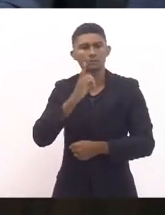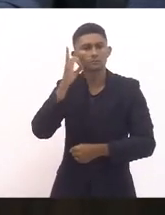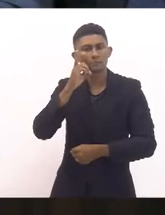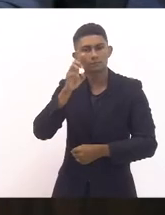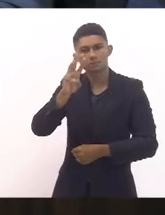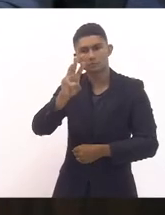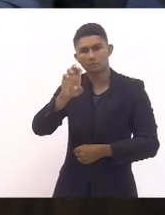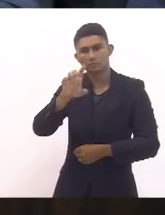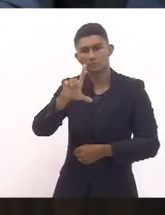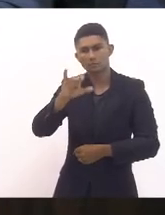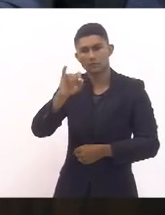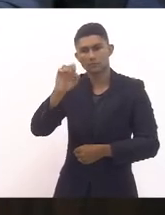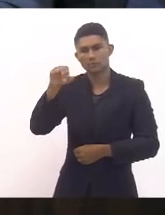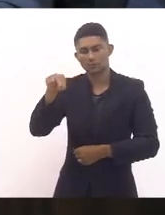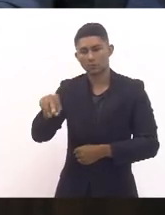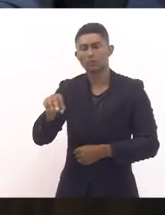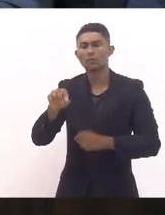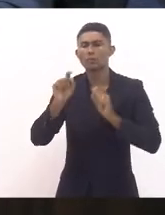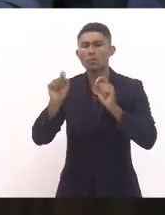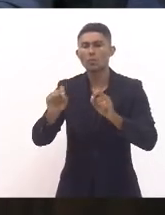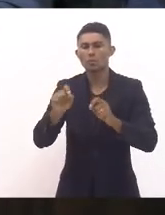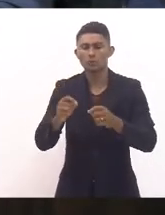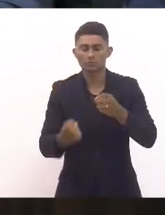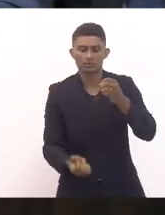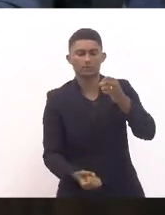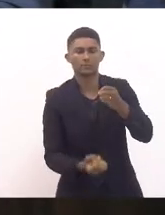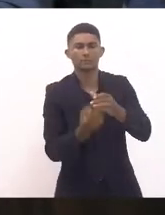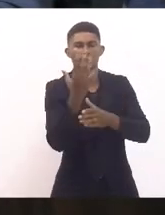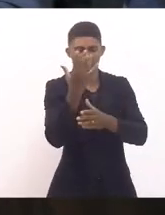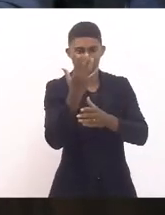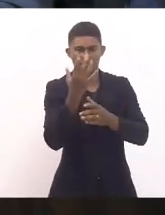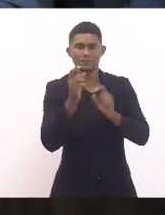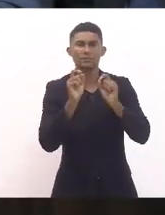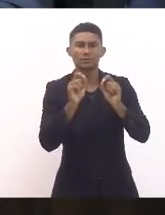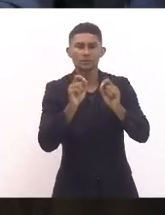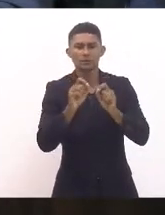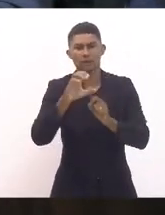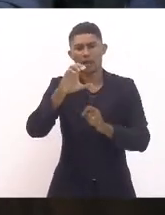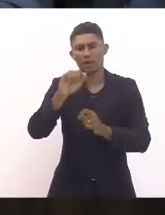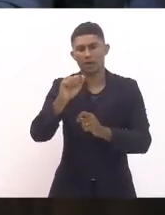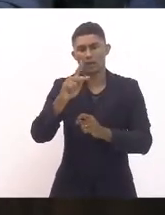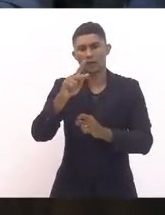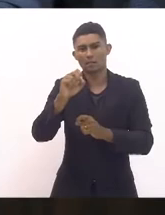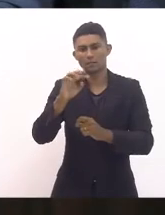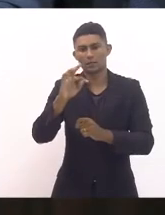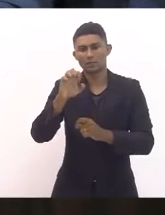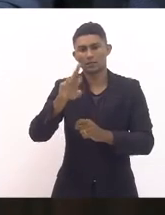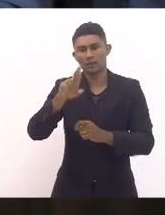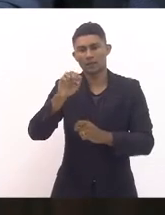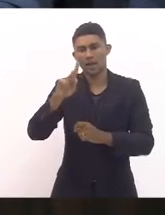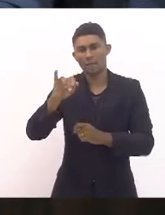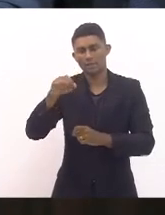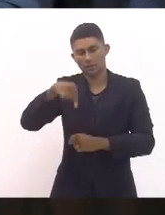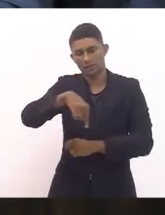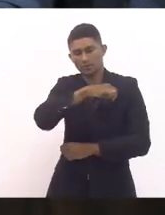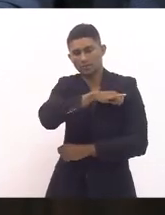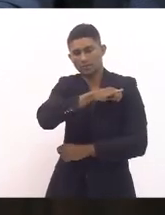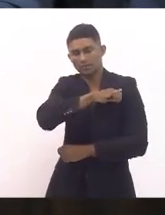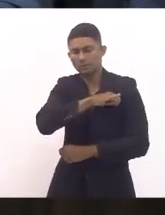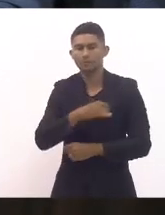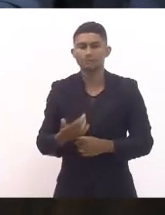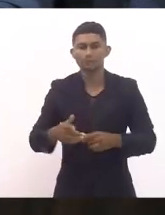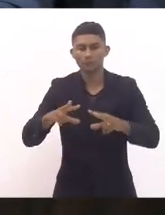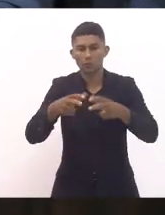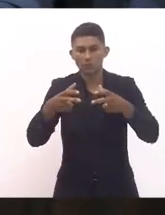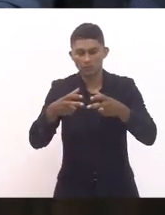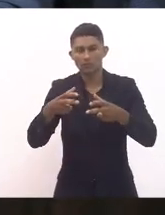José, que cria o programa de capoterapia no âmbito do Estado do Rio de Janeiro. Pareceres da Comissão de Constituição e